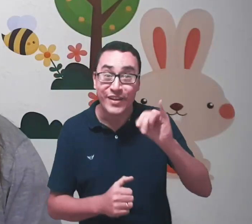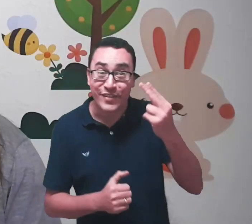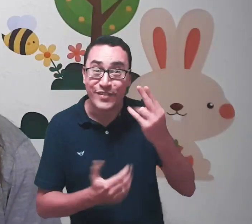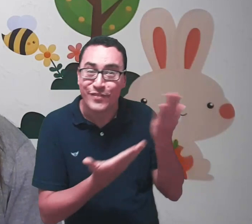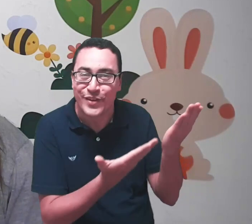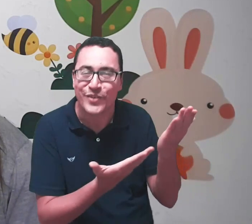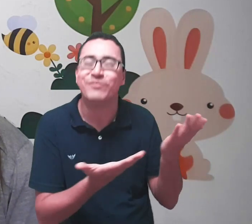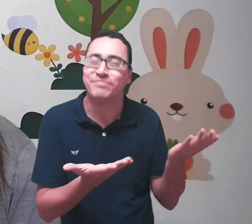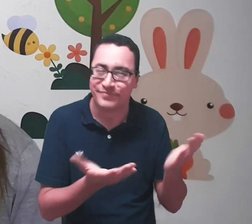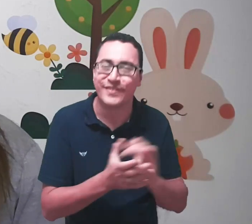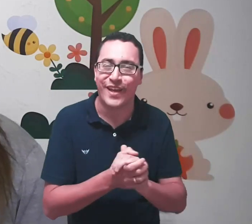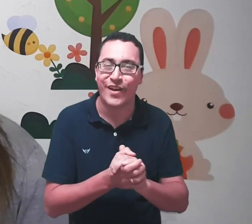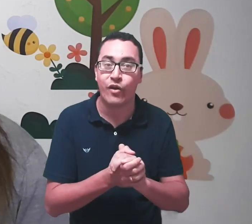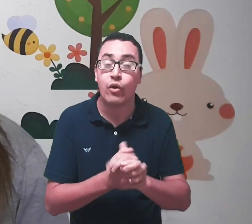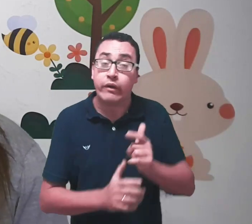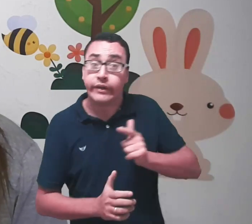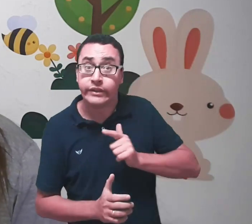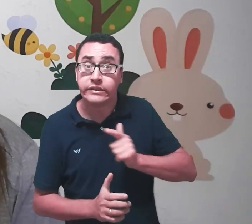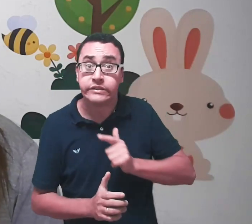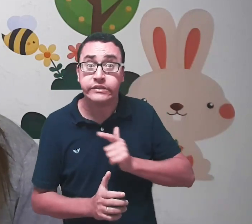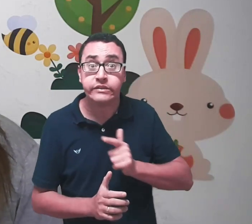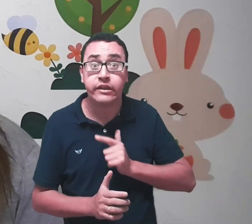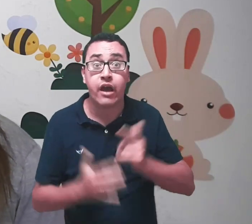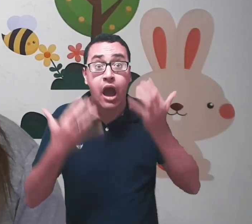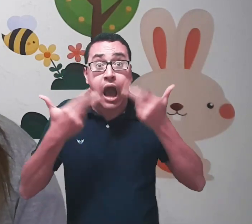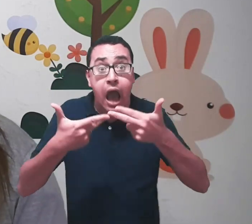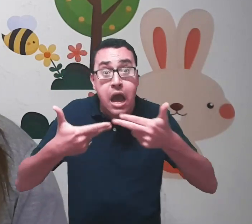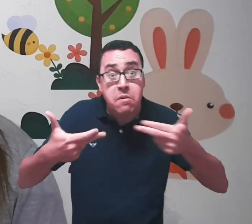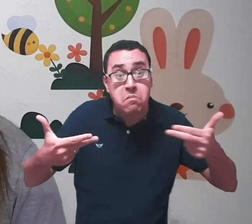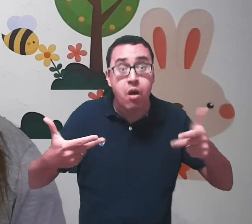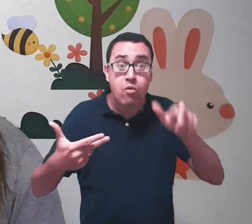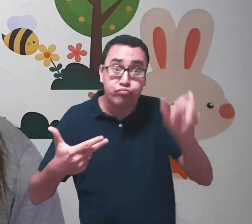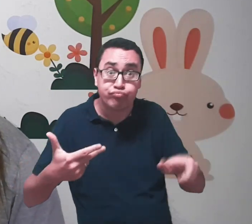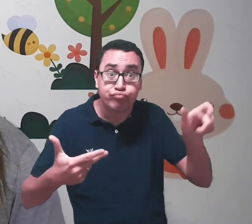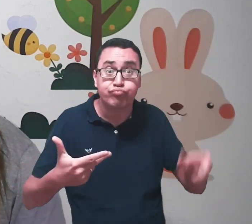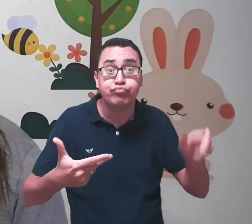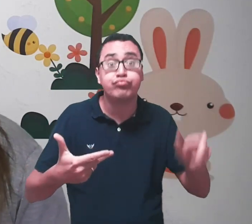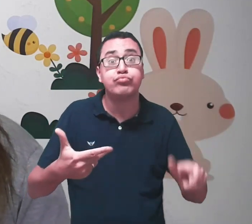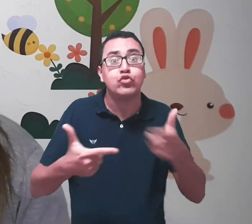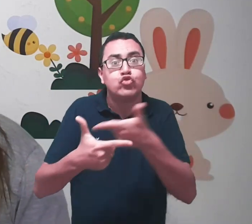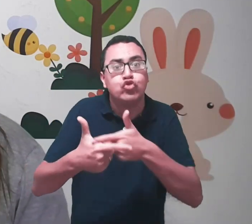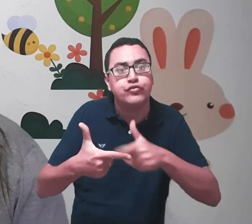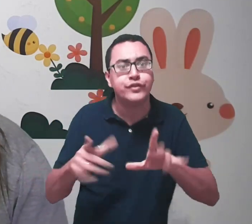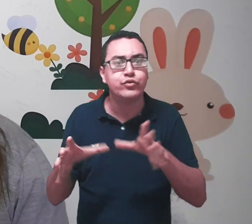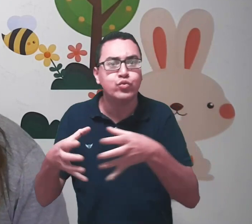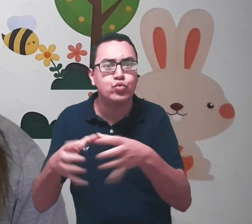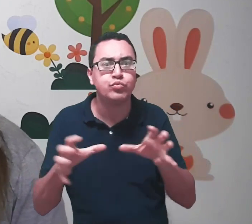Viu só? Então, nós temos a classificação dos seres vivos